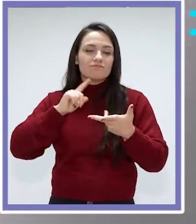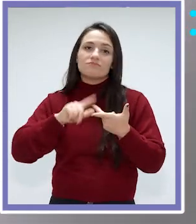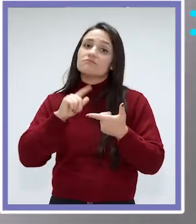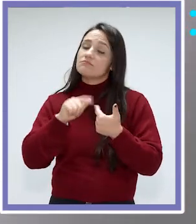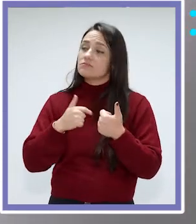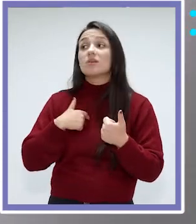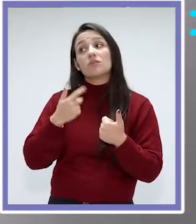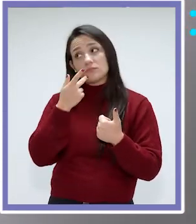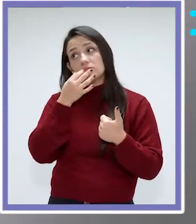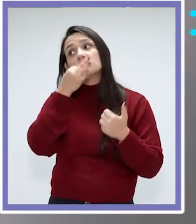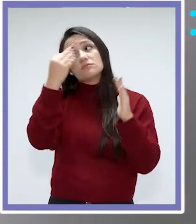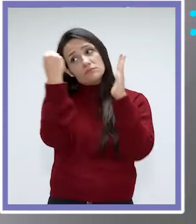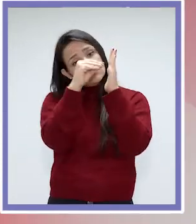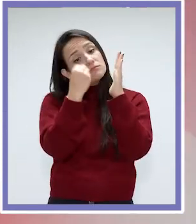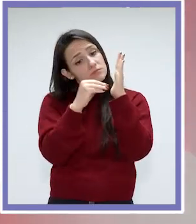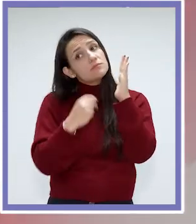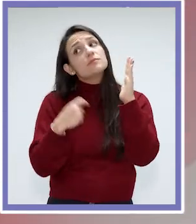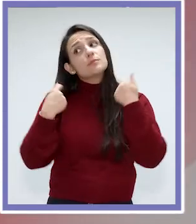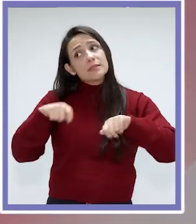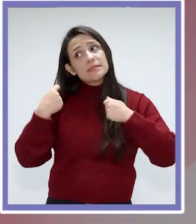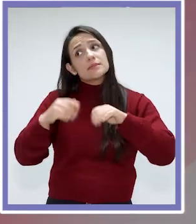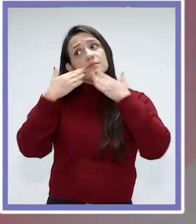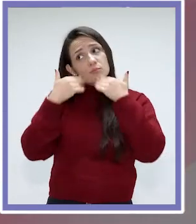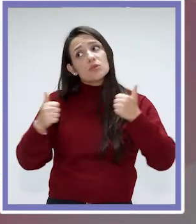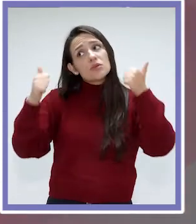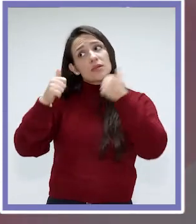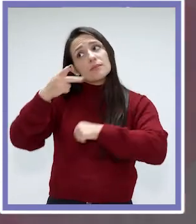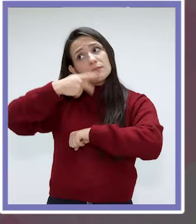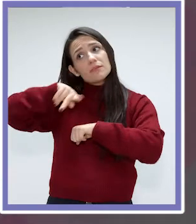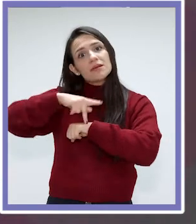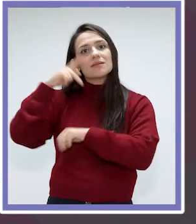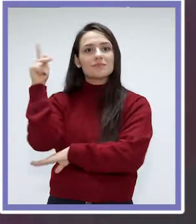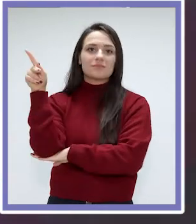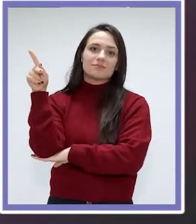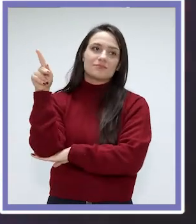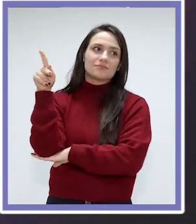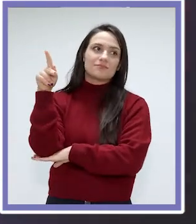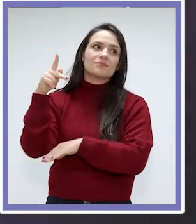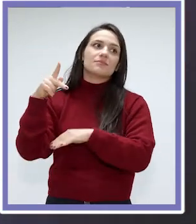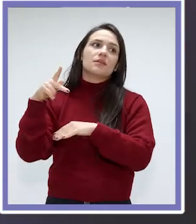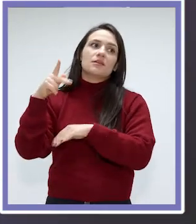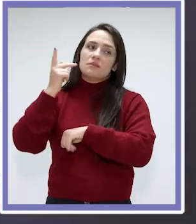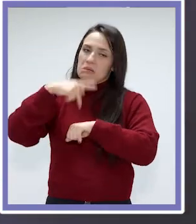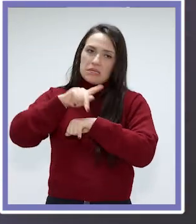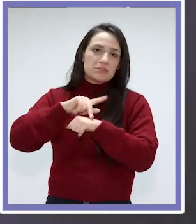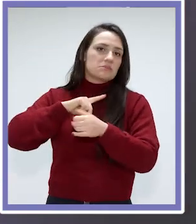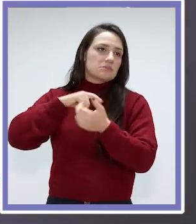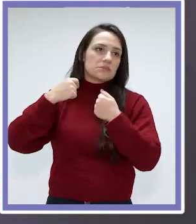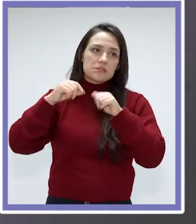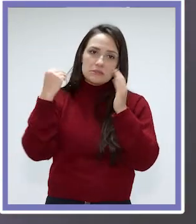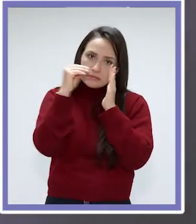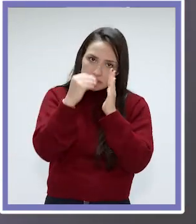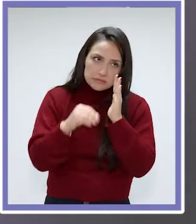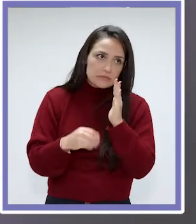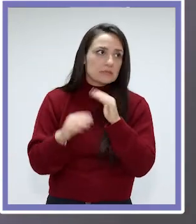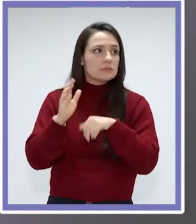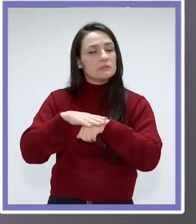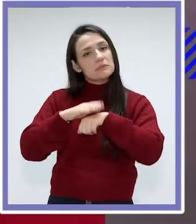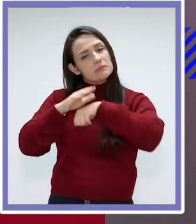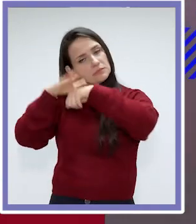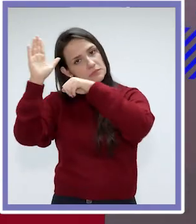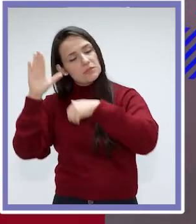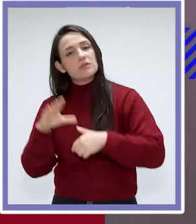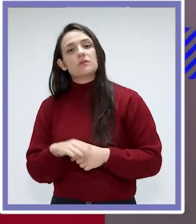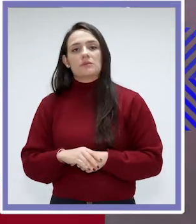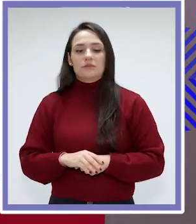que vão ter que ser construídas e claro que isso vai impactar, mas é isso, eu preciso trabalhar assim com